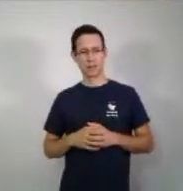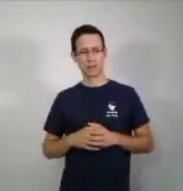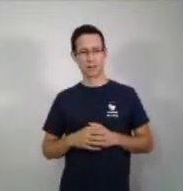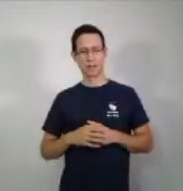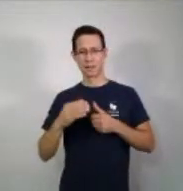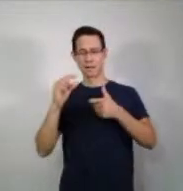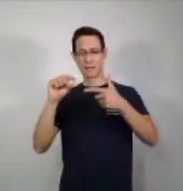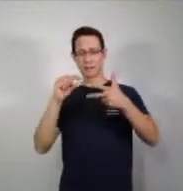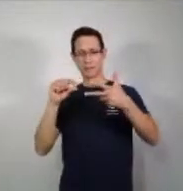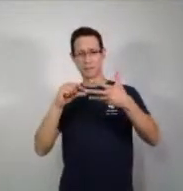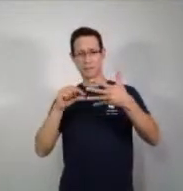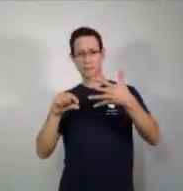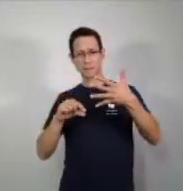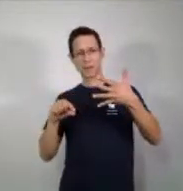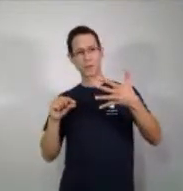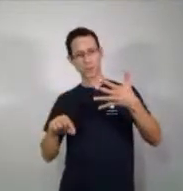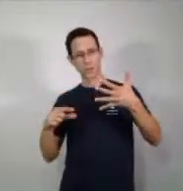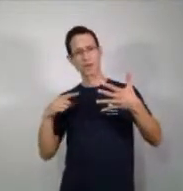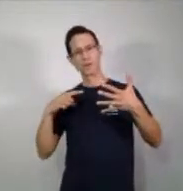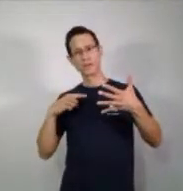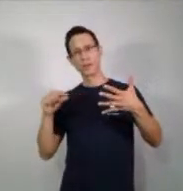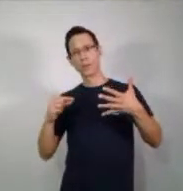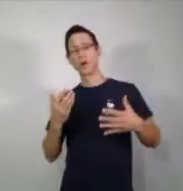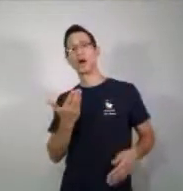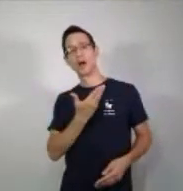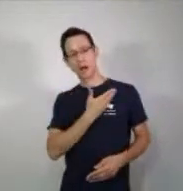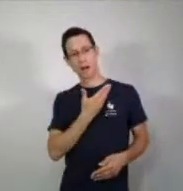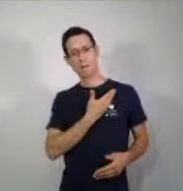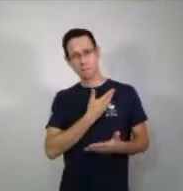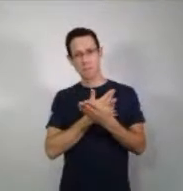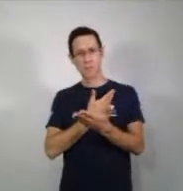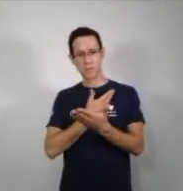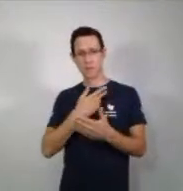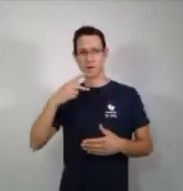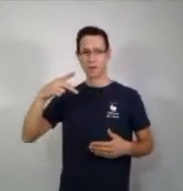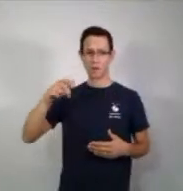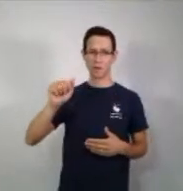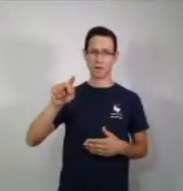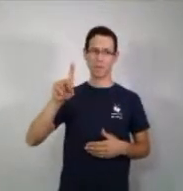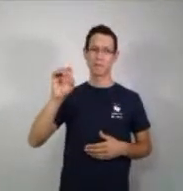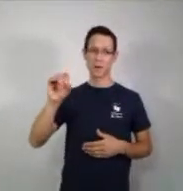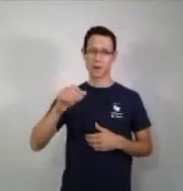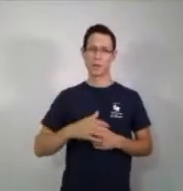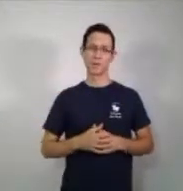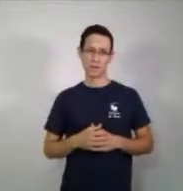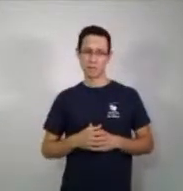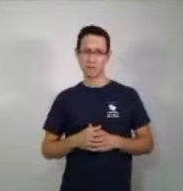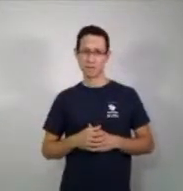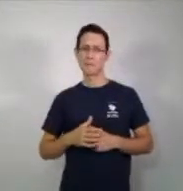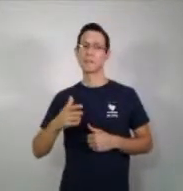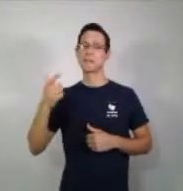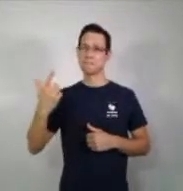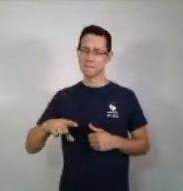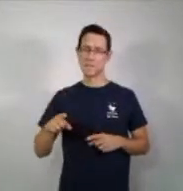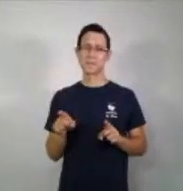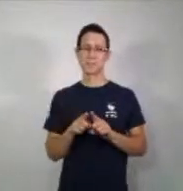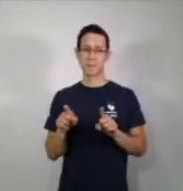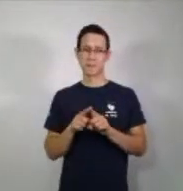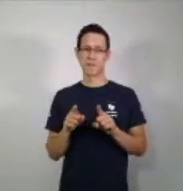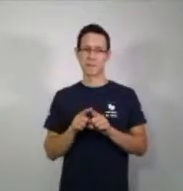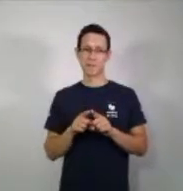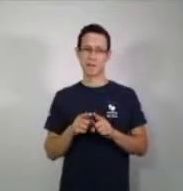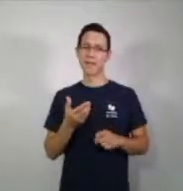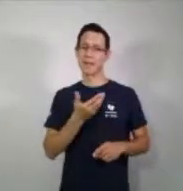lista onde tem amigos do Paulo e, entre eles, um amigo